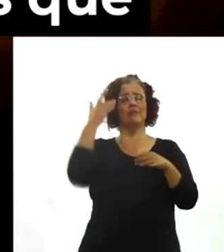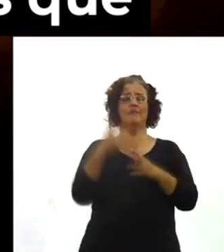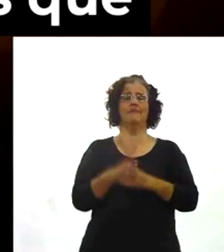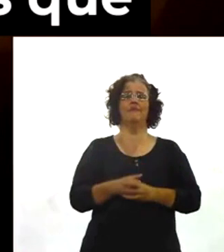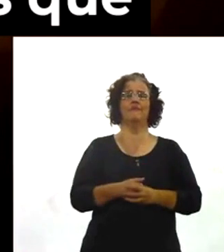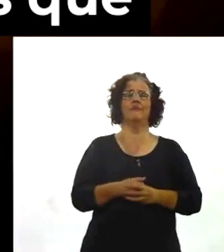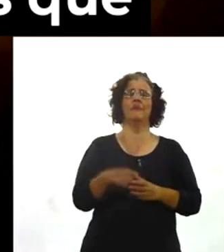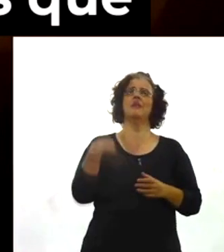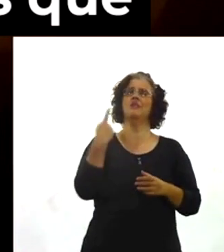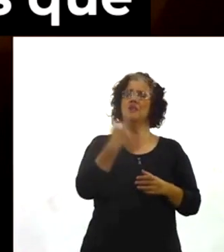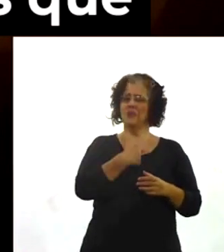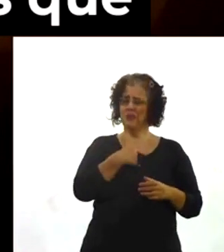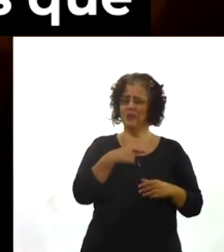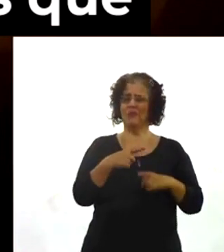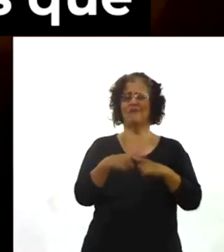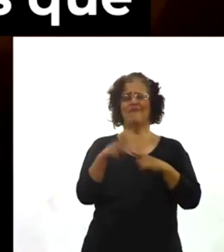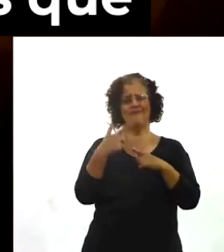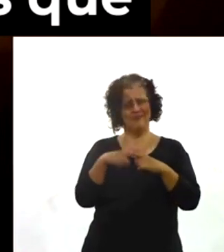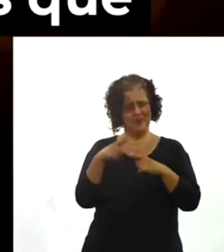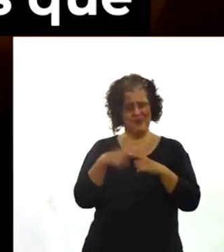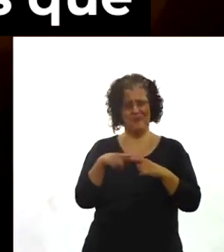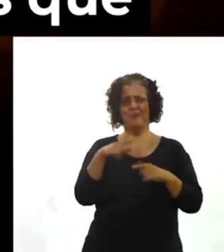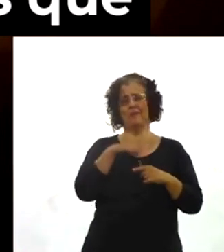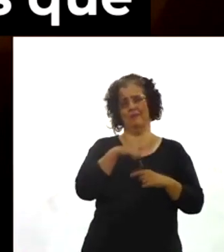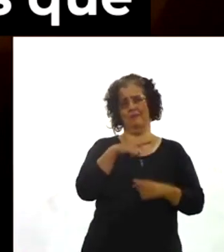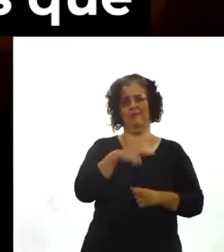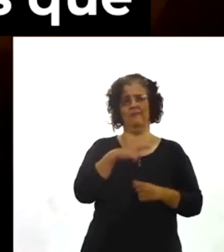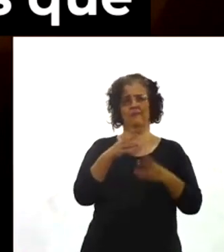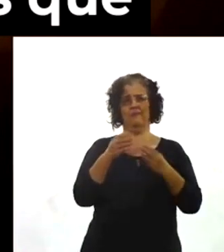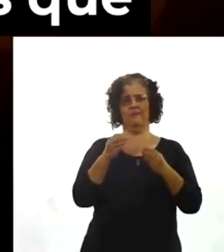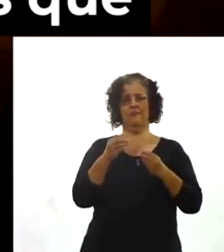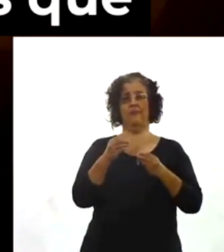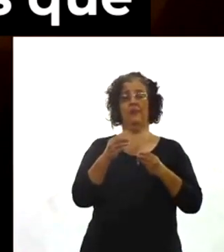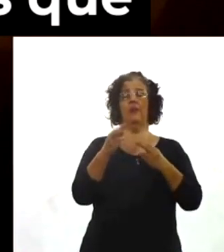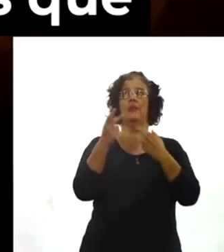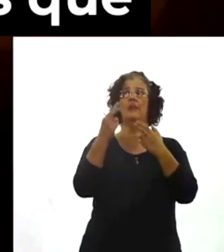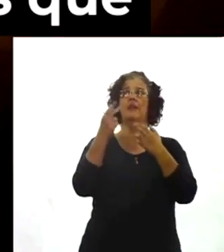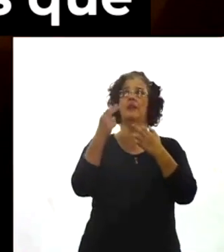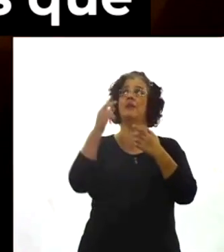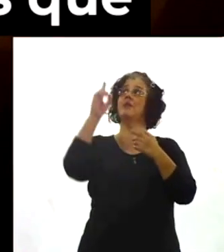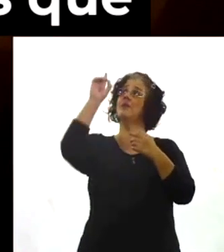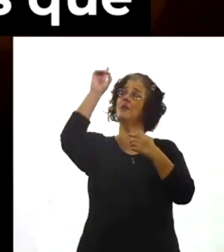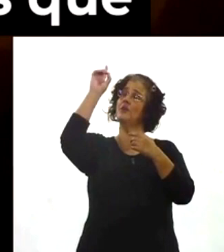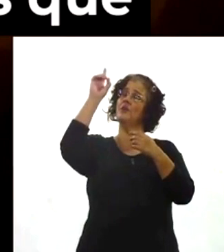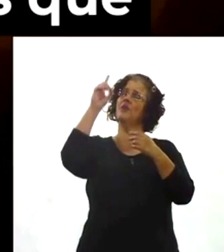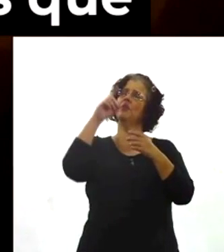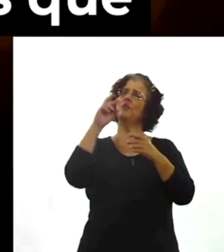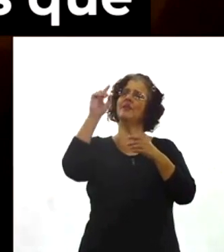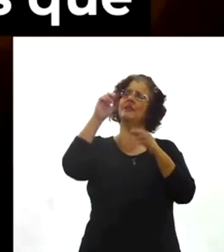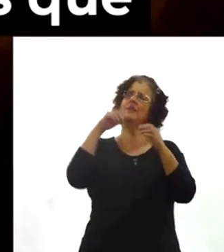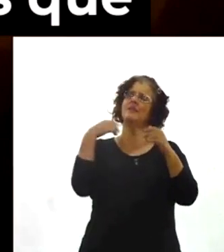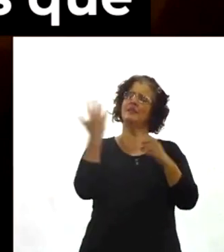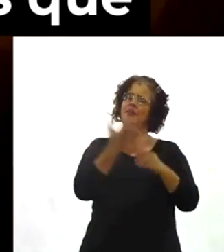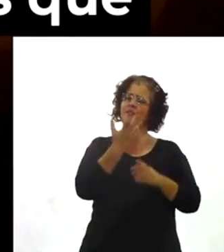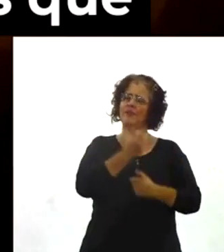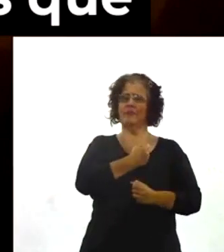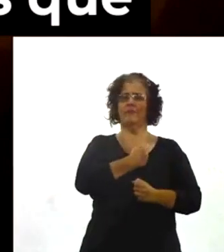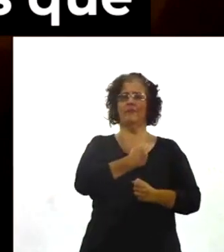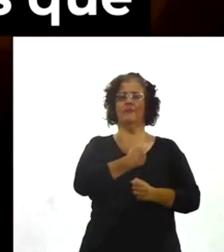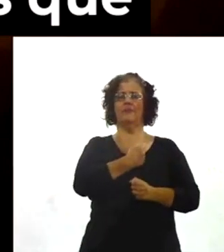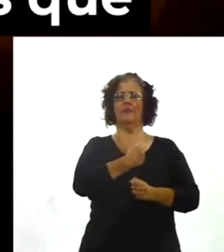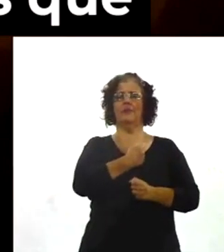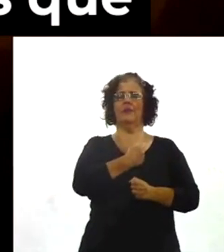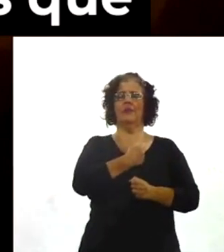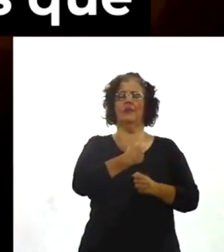somos atribulados, era para convosco, conforme a salvação. E os santos se